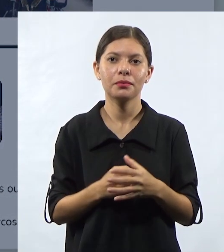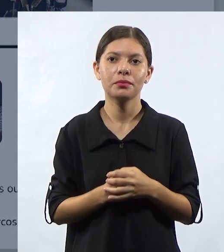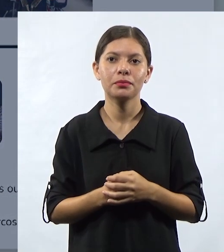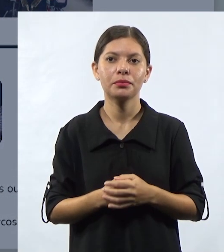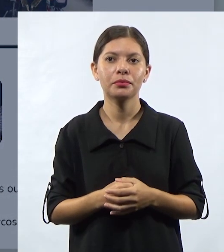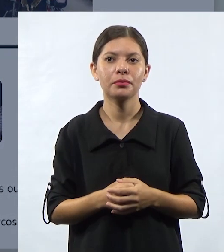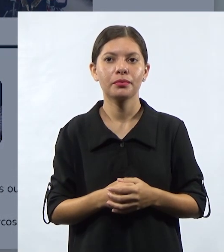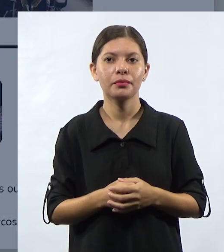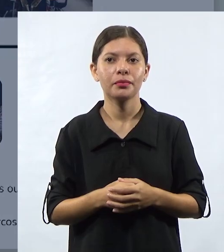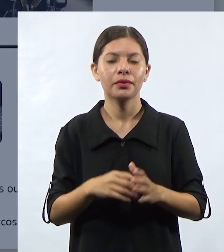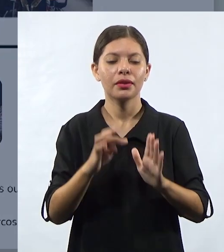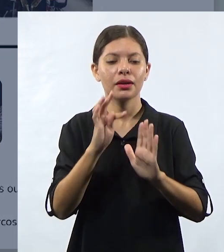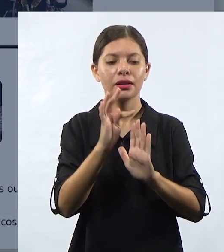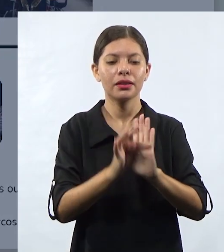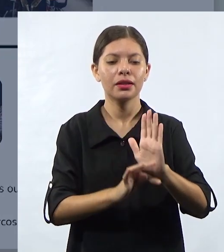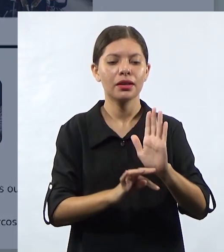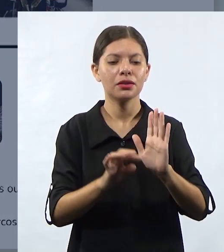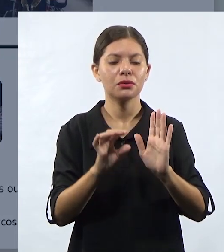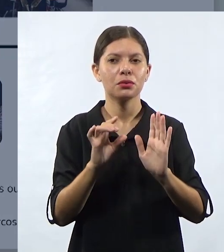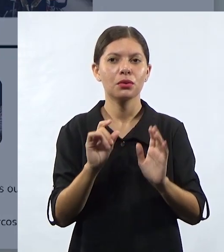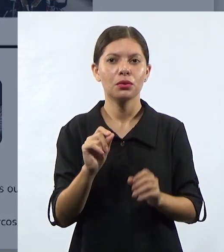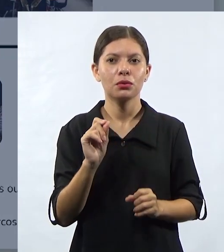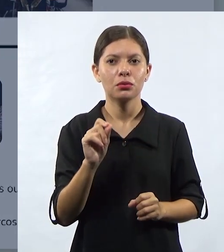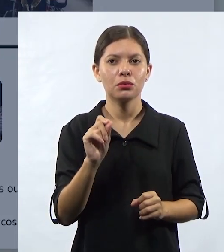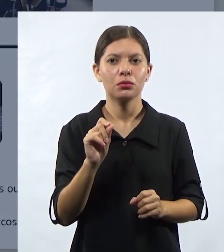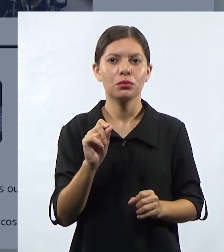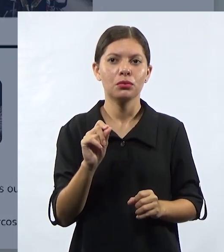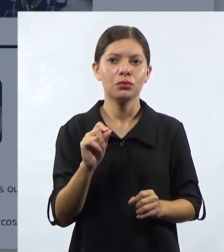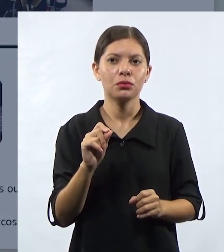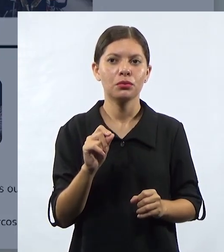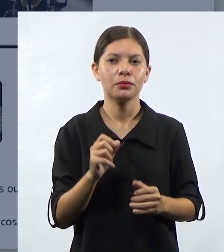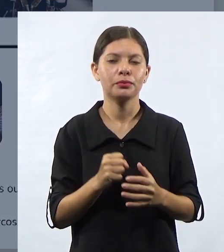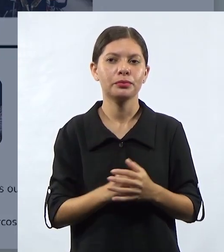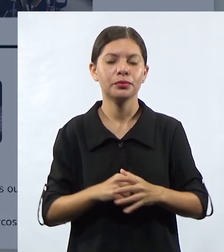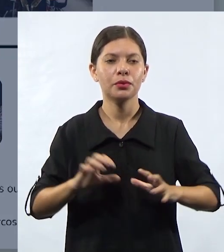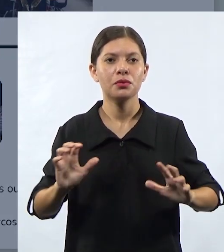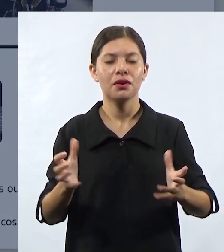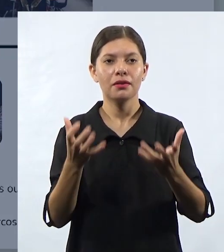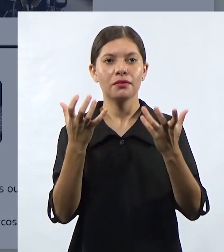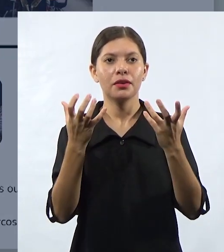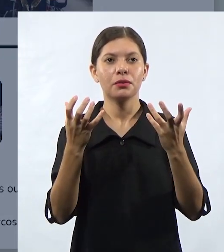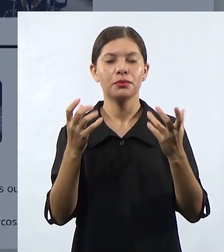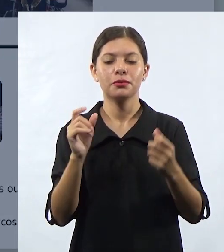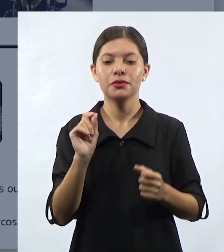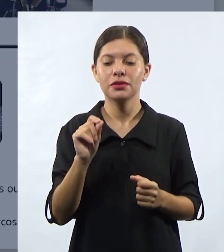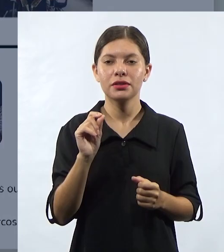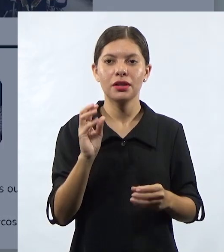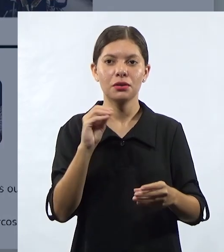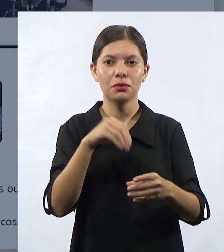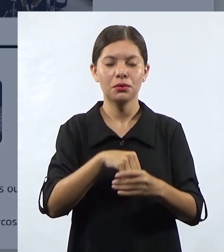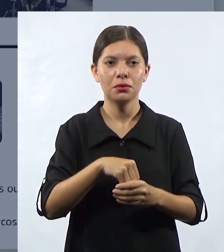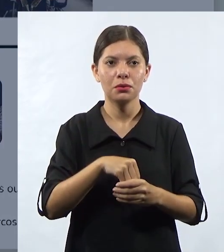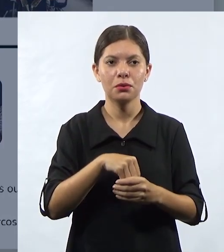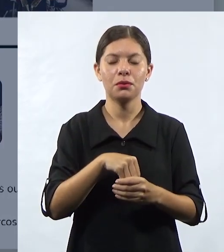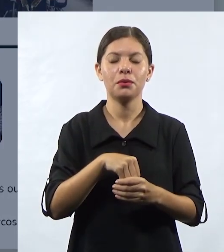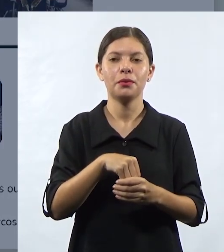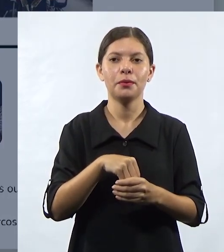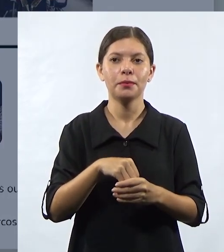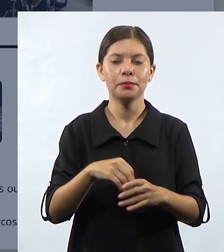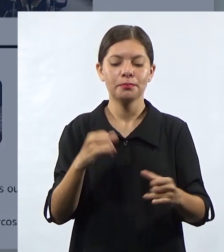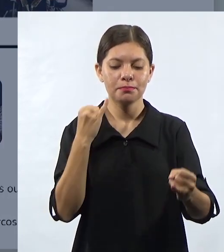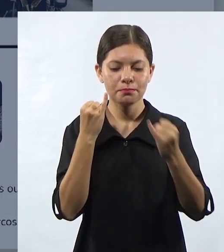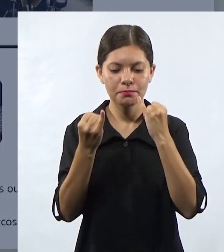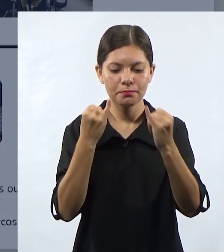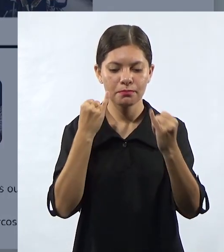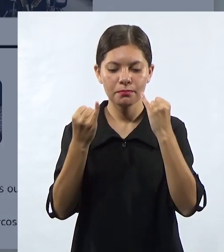Adicione a caixa de texto contendo todos os detalhes relacionados ao seu marco. Então, se você colocou um marco, você tem que colocar informação